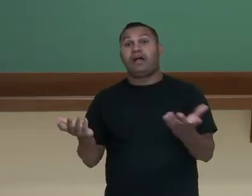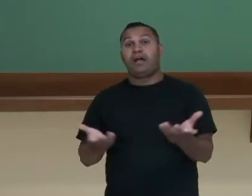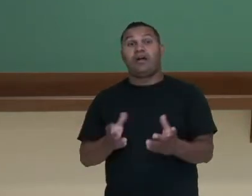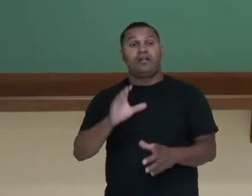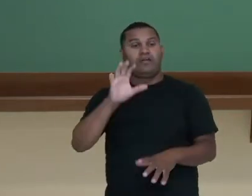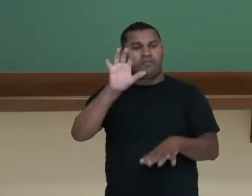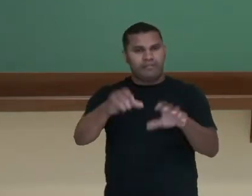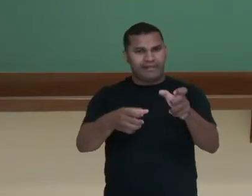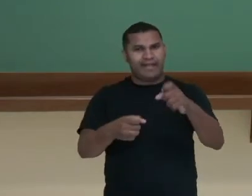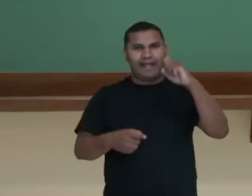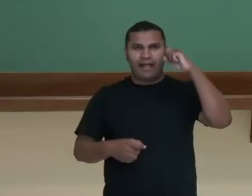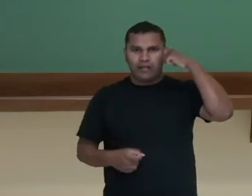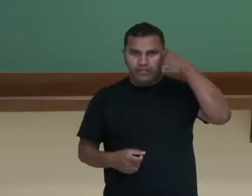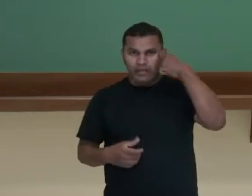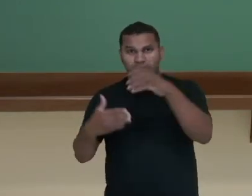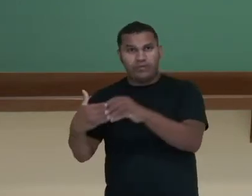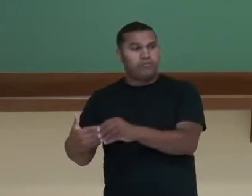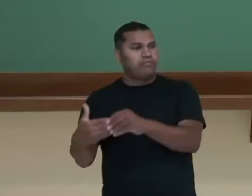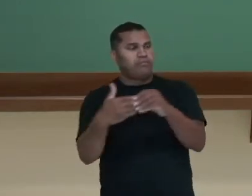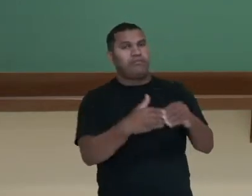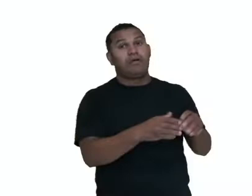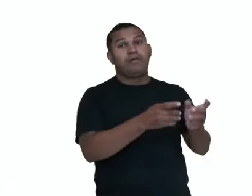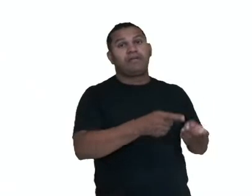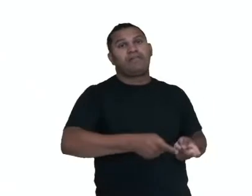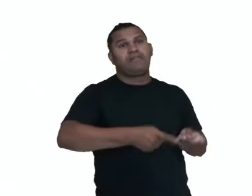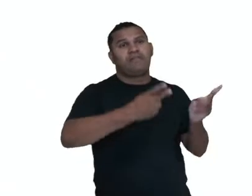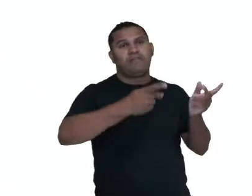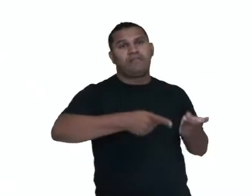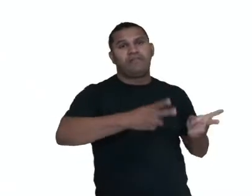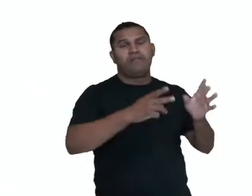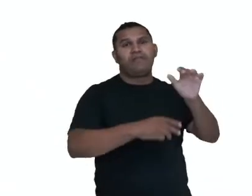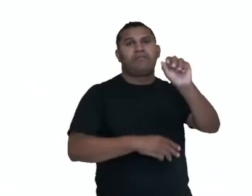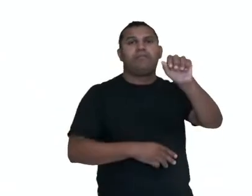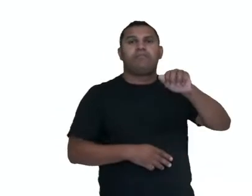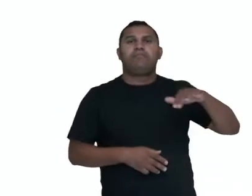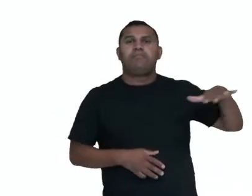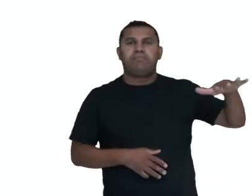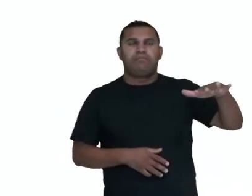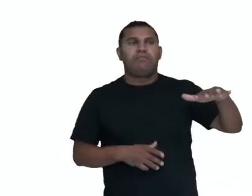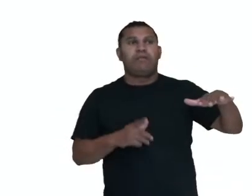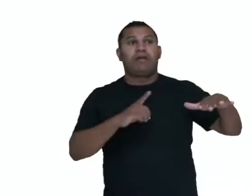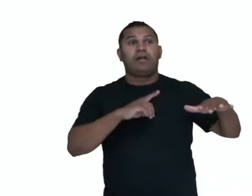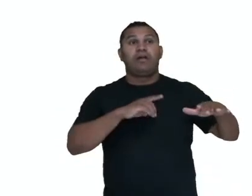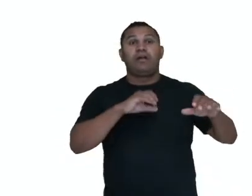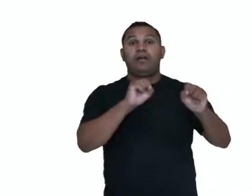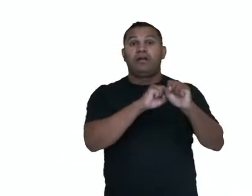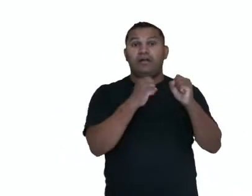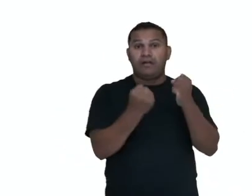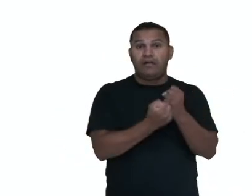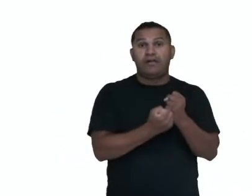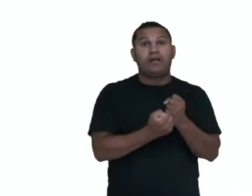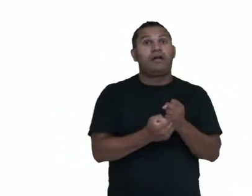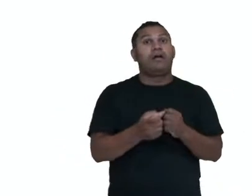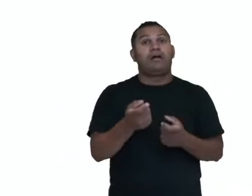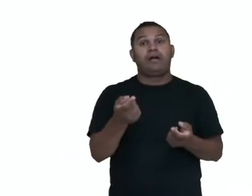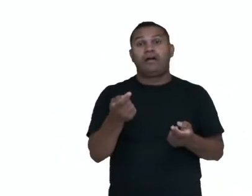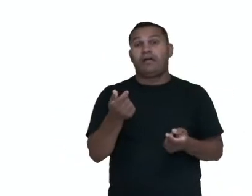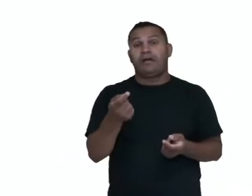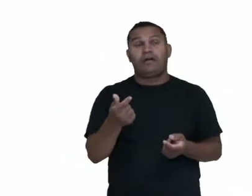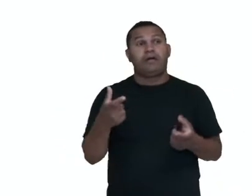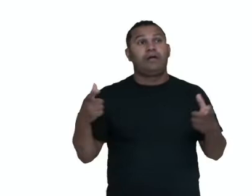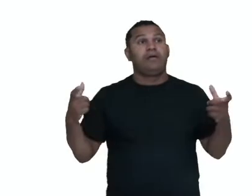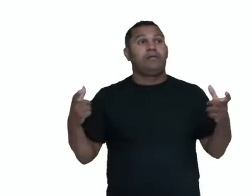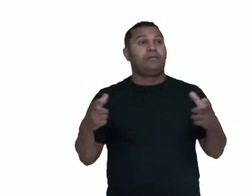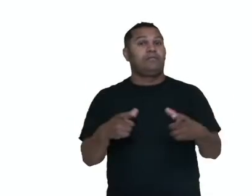população africana que vai ser escravizada, né? E nas sociedades tradicionais africanas, os escravos eram a minoria dentro dessas